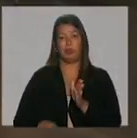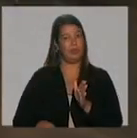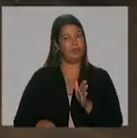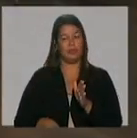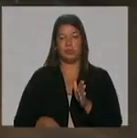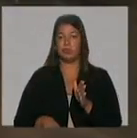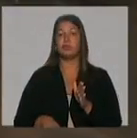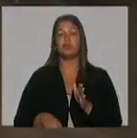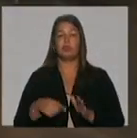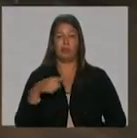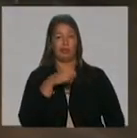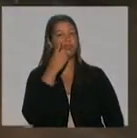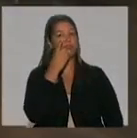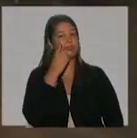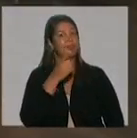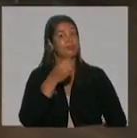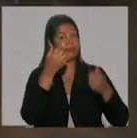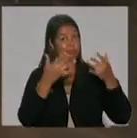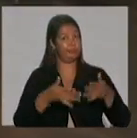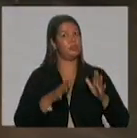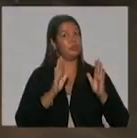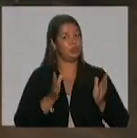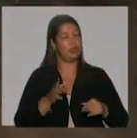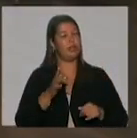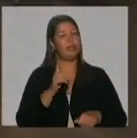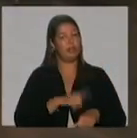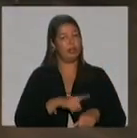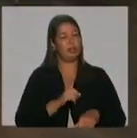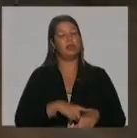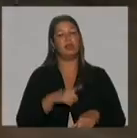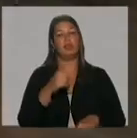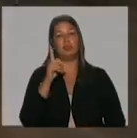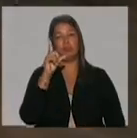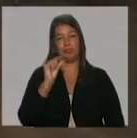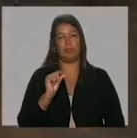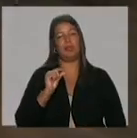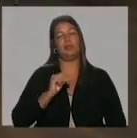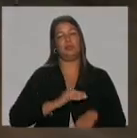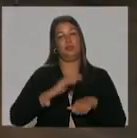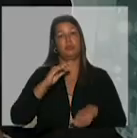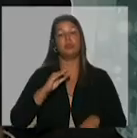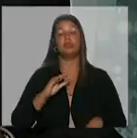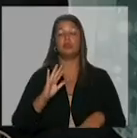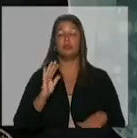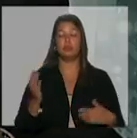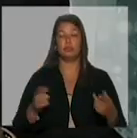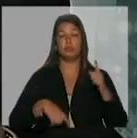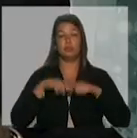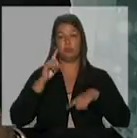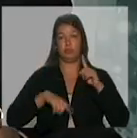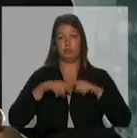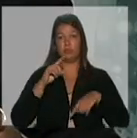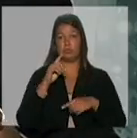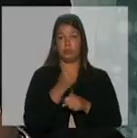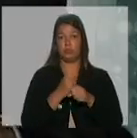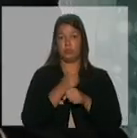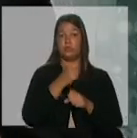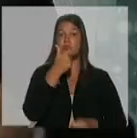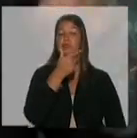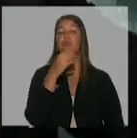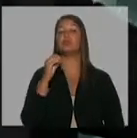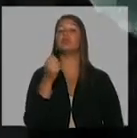isso médio, como o deputado bem ressaltou, teve momentos que foi mais baixo ainda, ok? E com uma produção de petróleo em